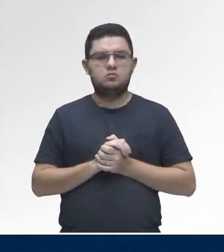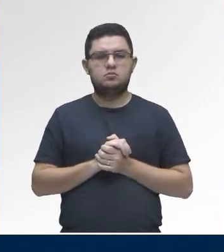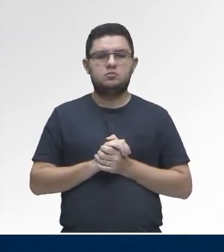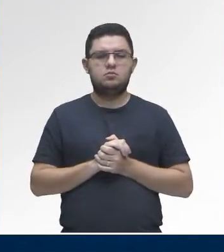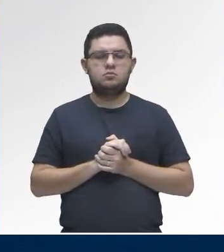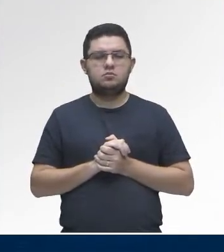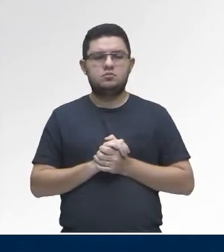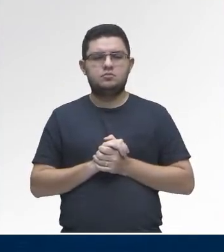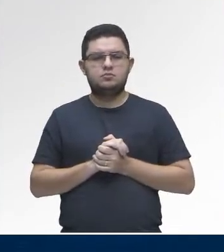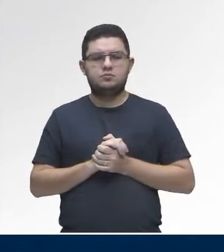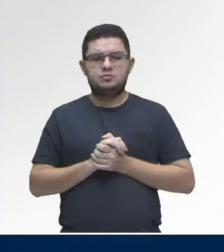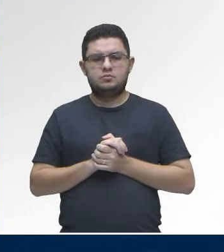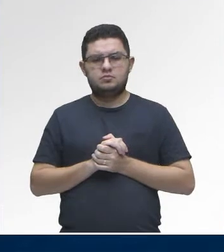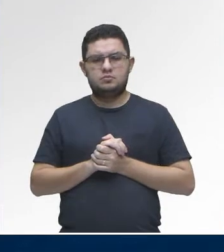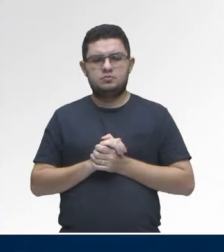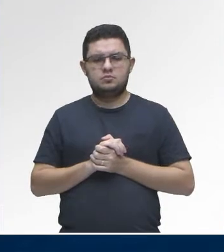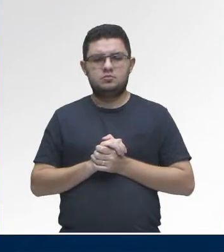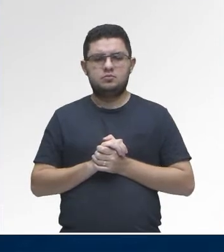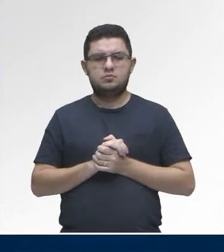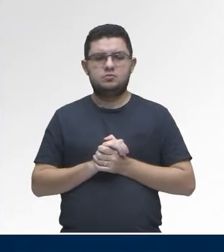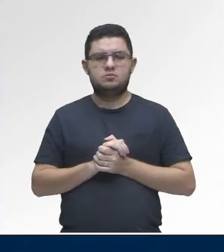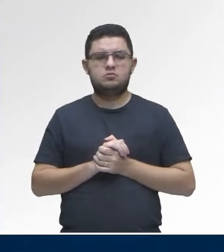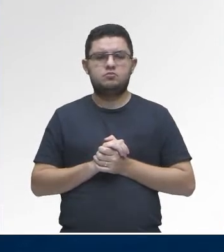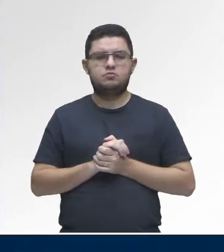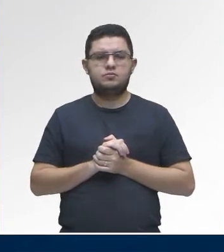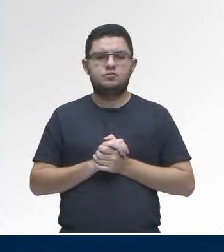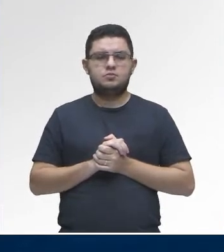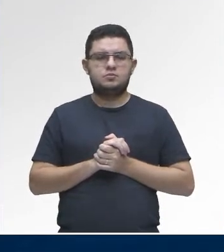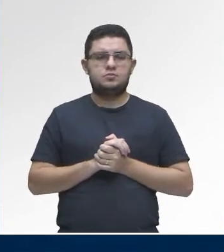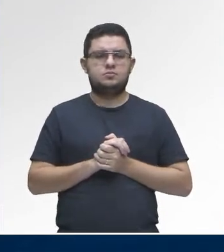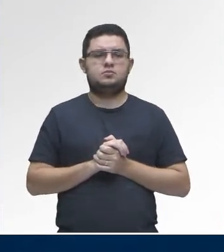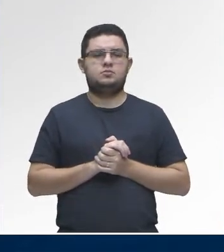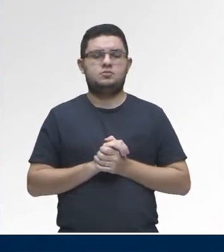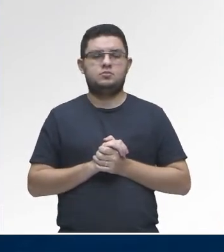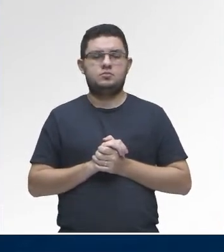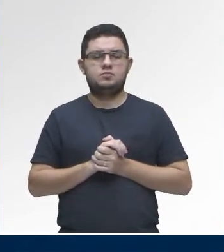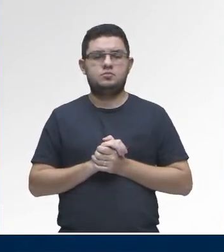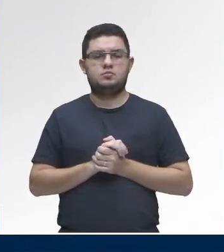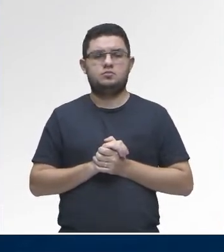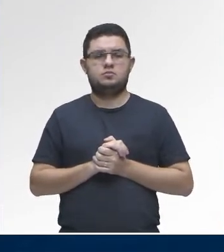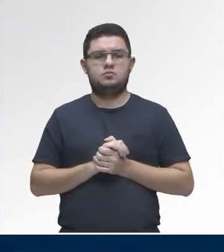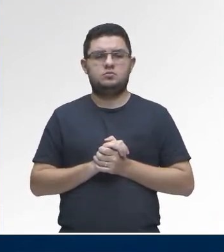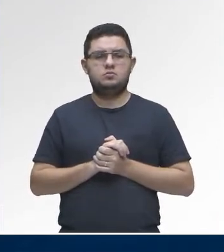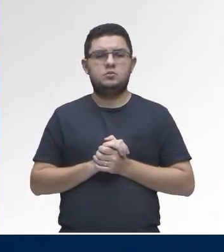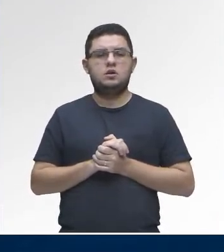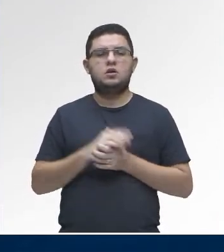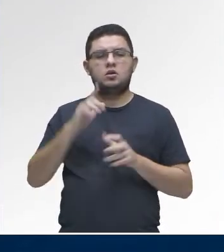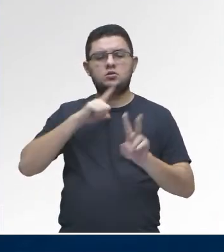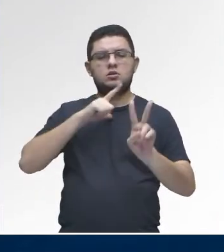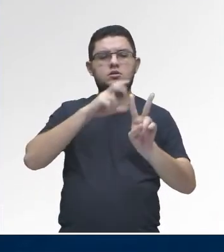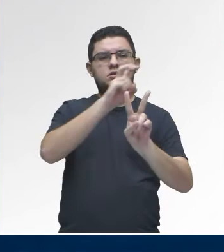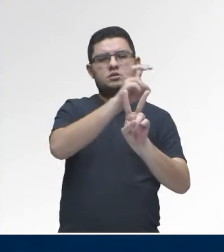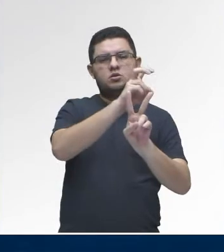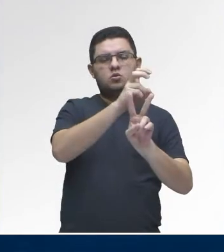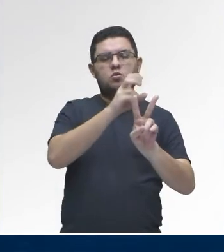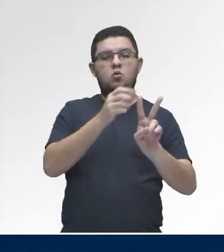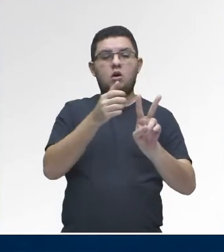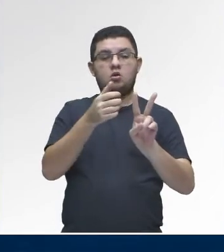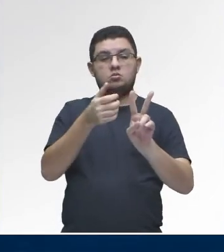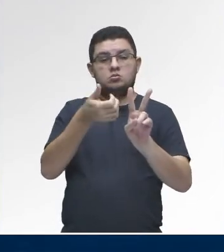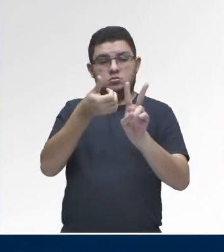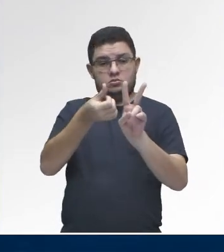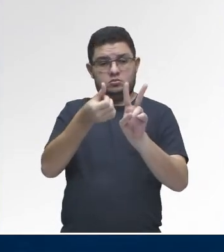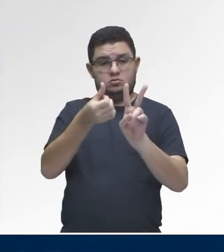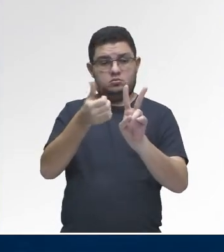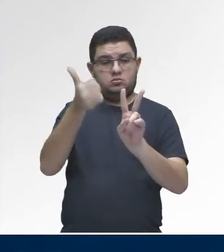né? Porque está dobrado esse valor. Então, se eu tenho 5, eu tinha 5, agora tenho 10, eu multipliquei por 2.